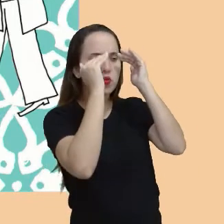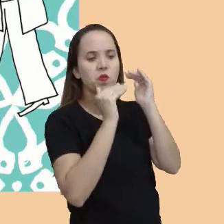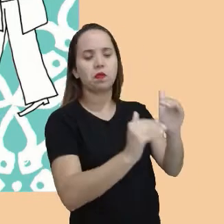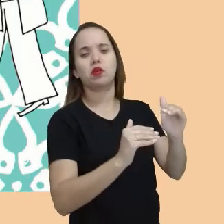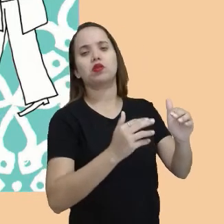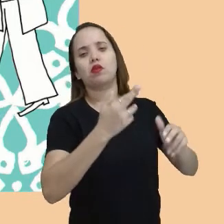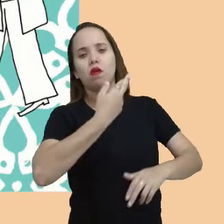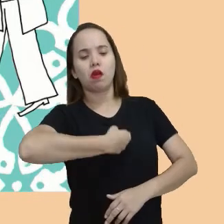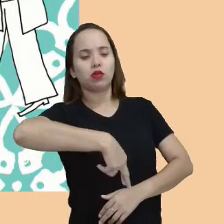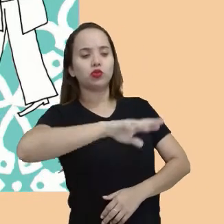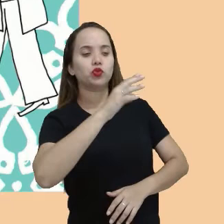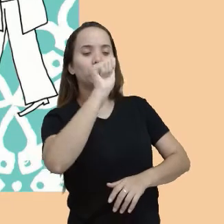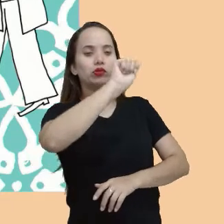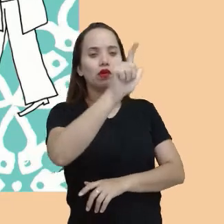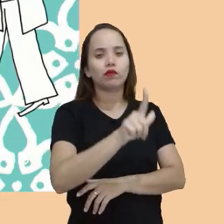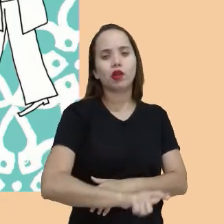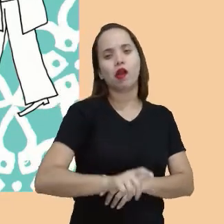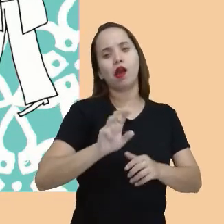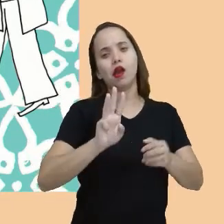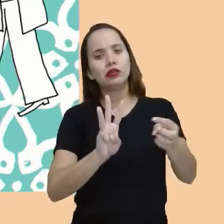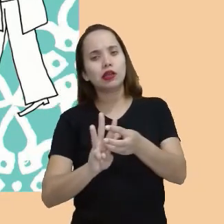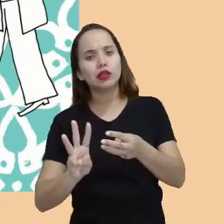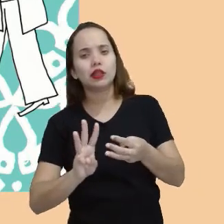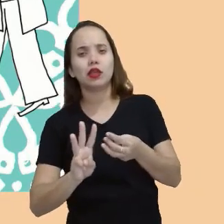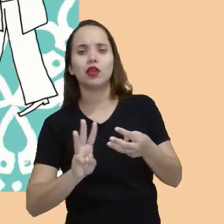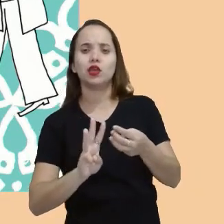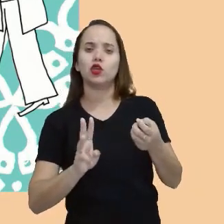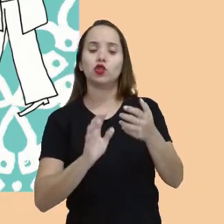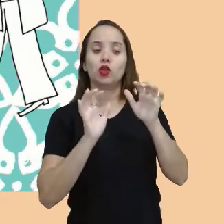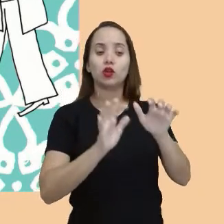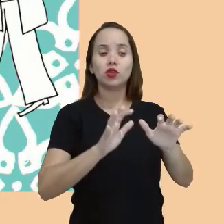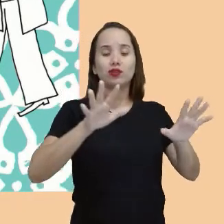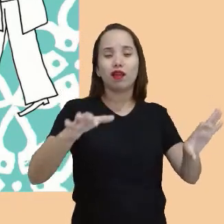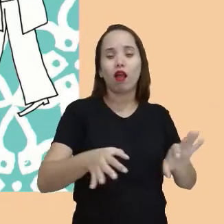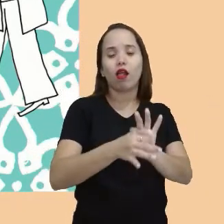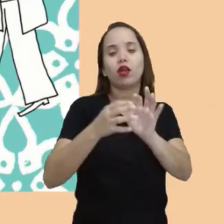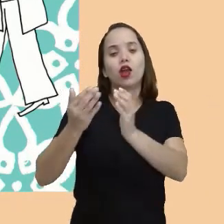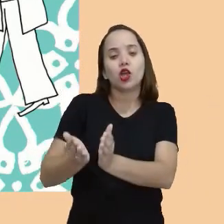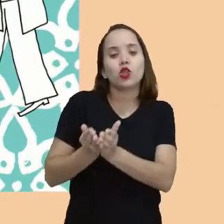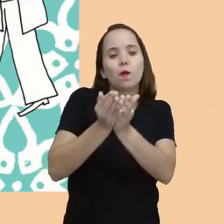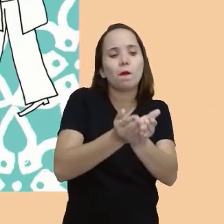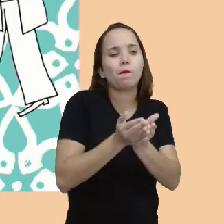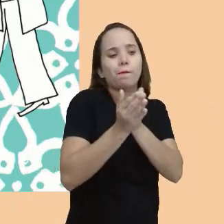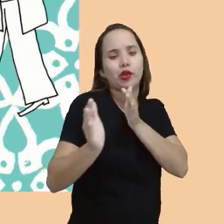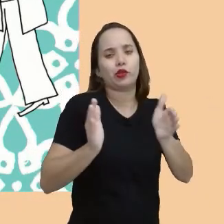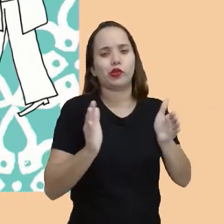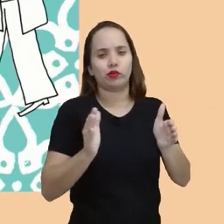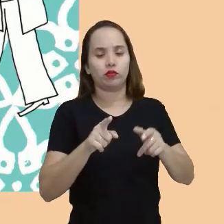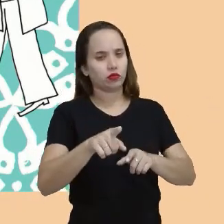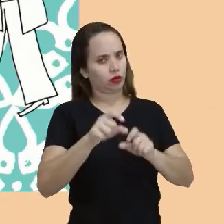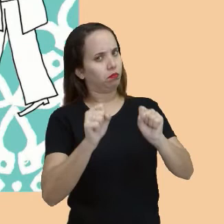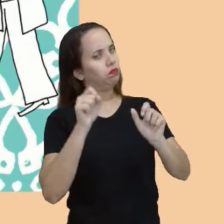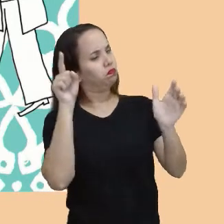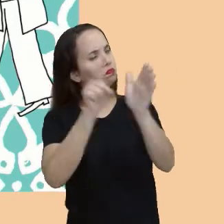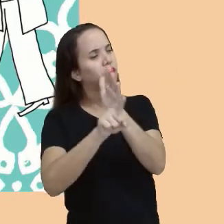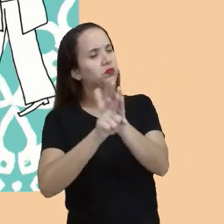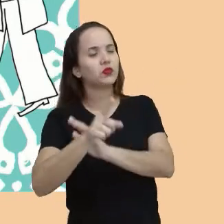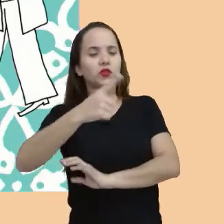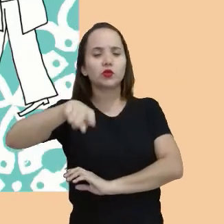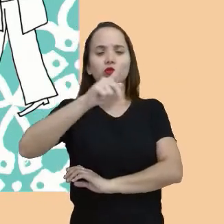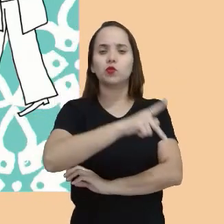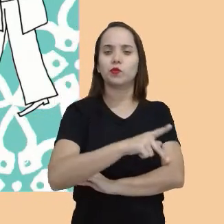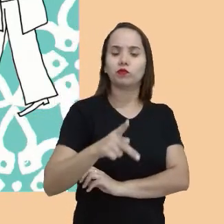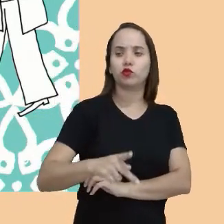africana, de matriz indígena. Isso vem muito com a nossa colonização, né, Armando? Vocês podem até perguntar, o seu professor ou professora de história pode